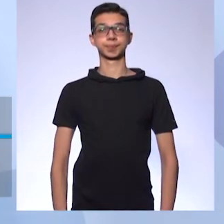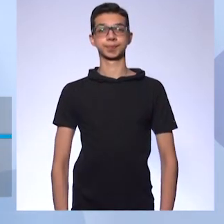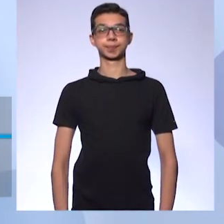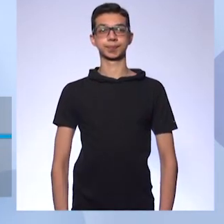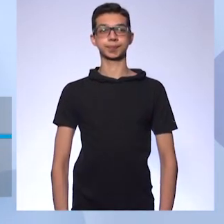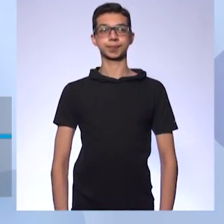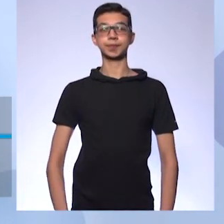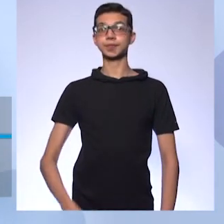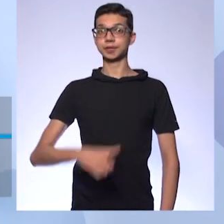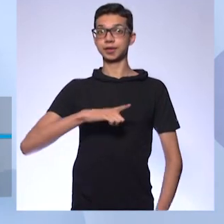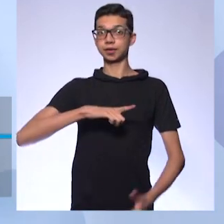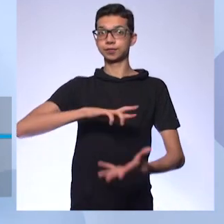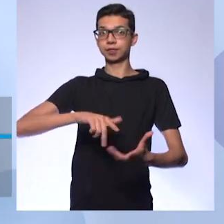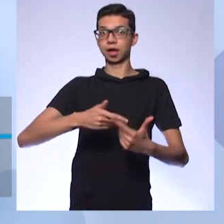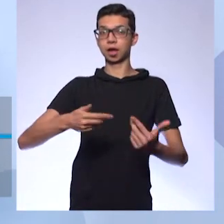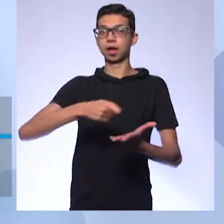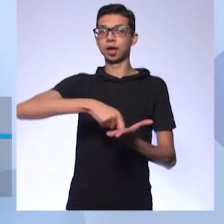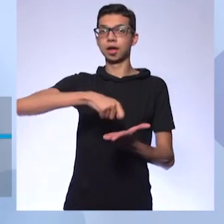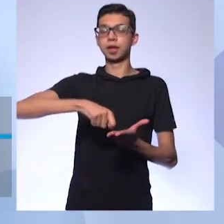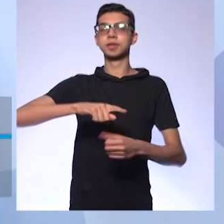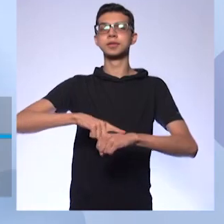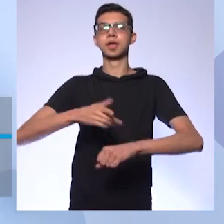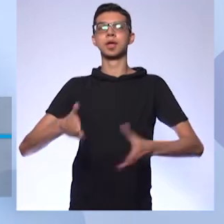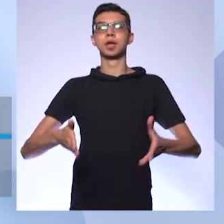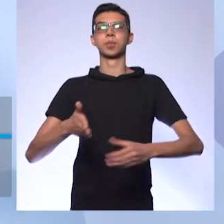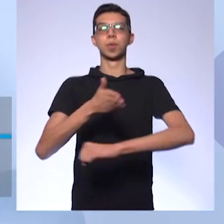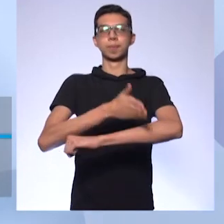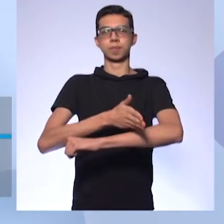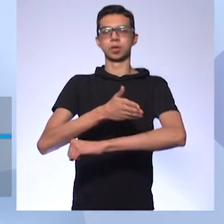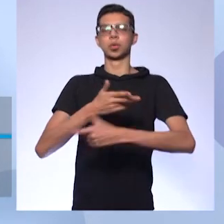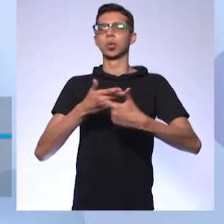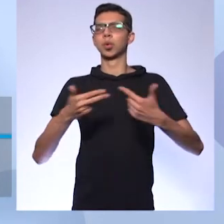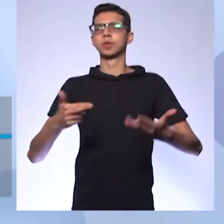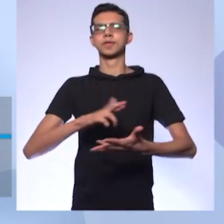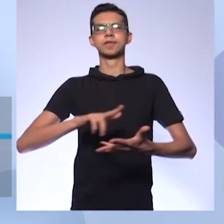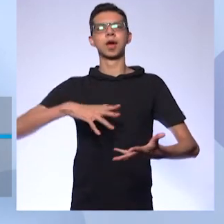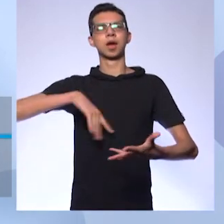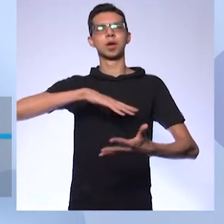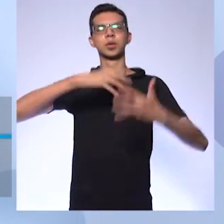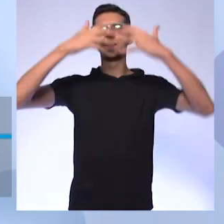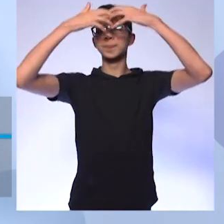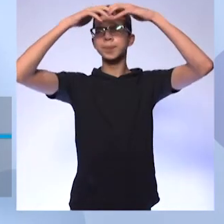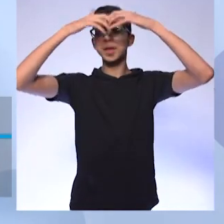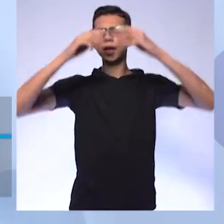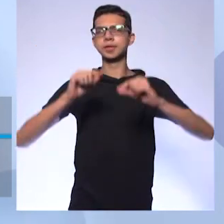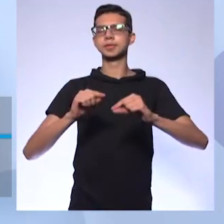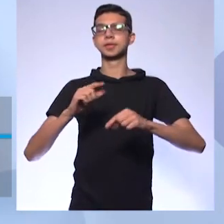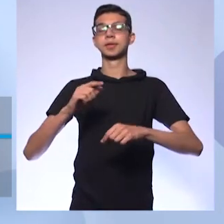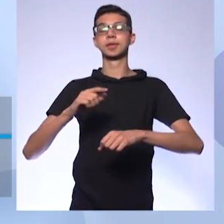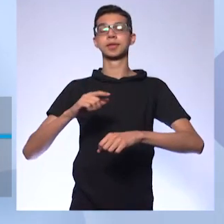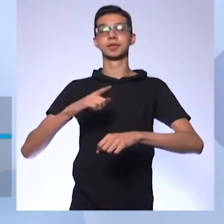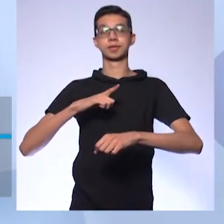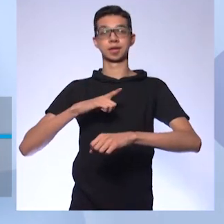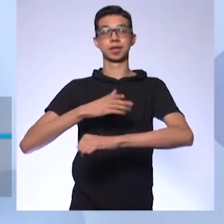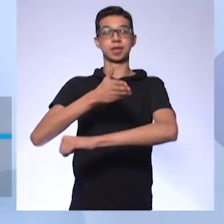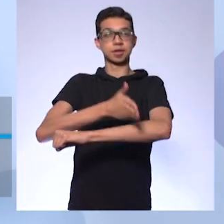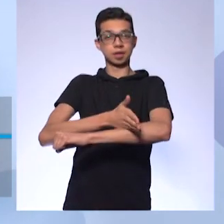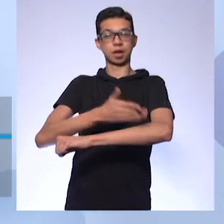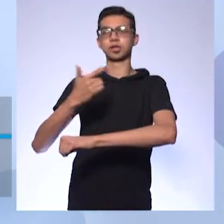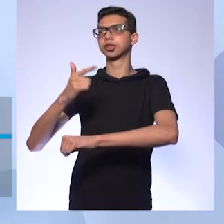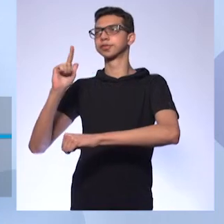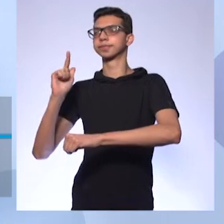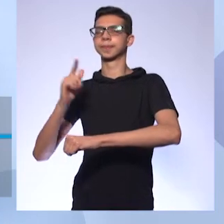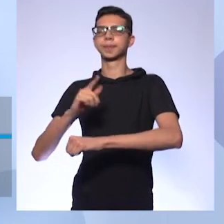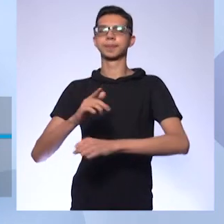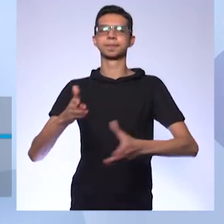nesse período, né? E quando a gente fala de período medieval, muita coisa vem à nossa cabeça. Idade Média, né? Então, eu queria que nos